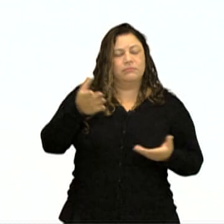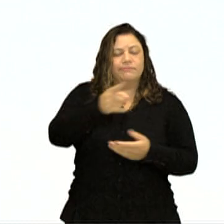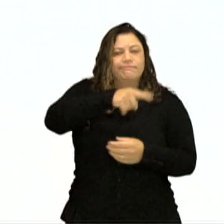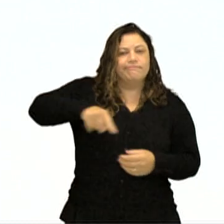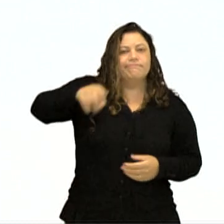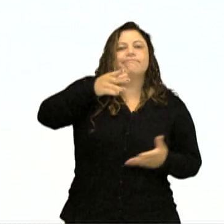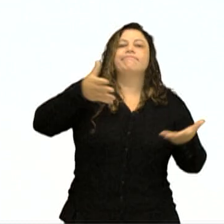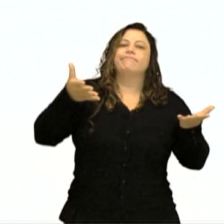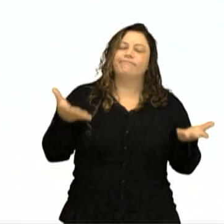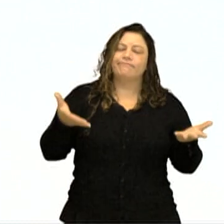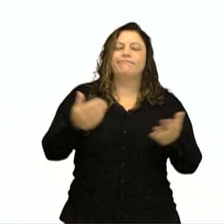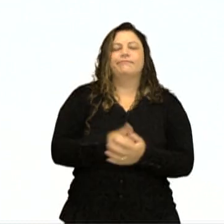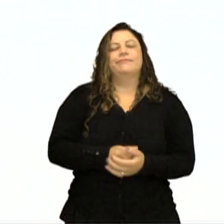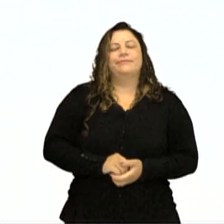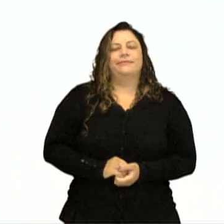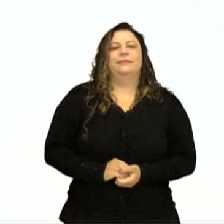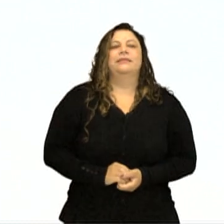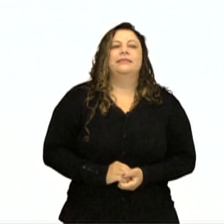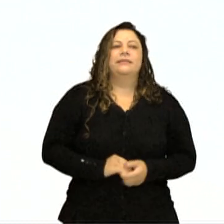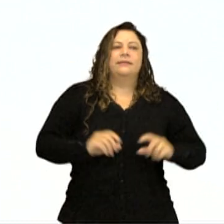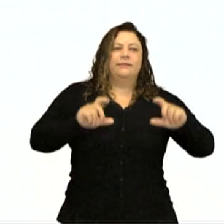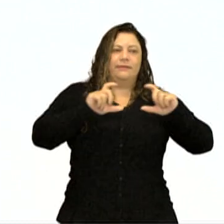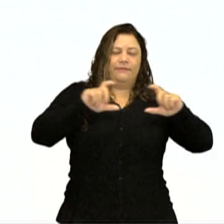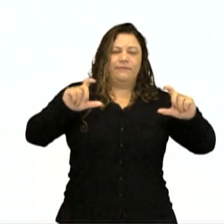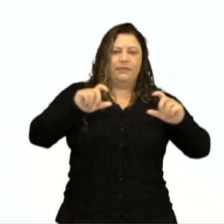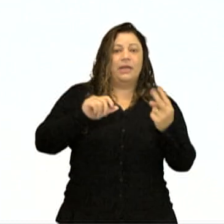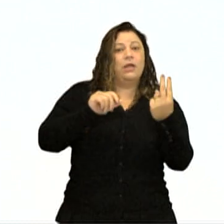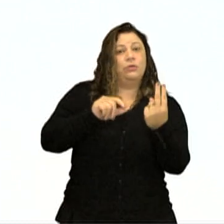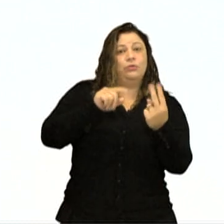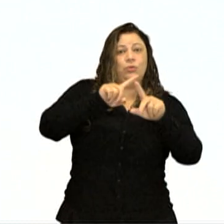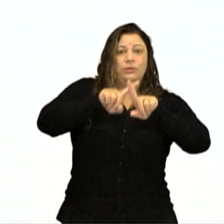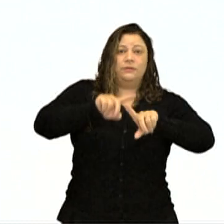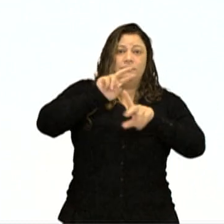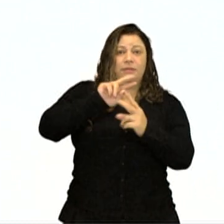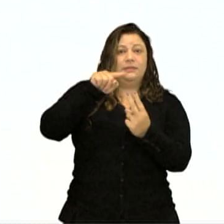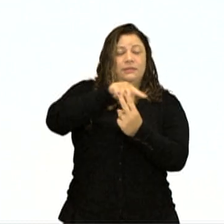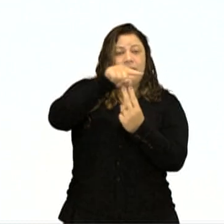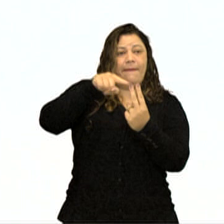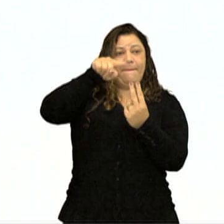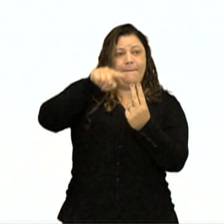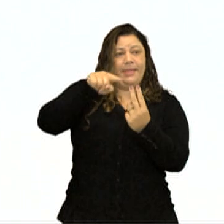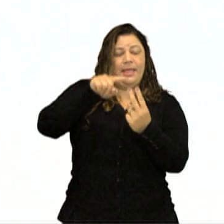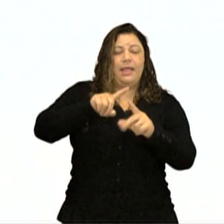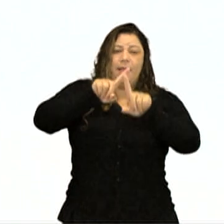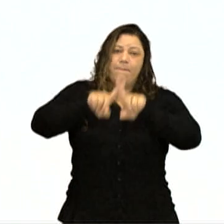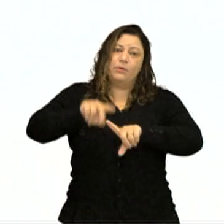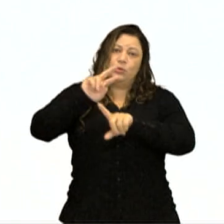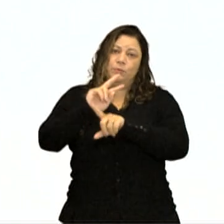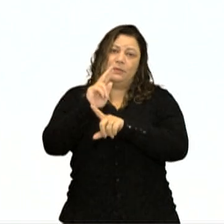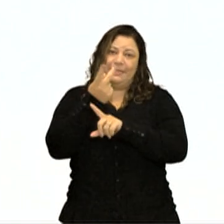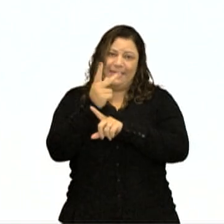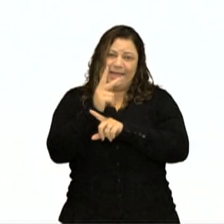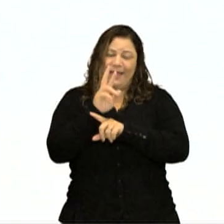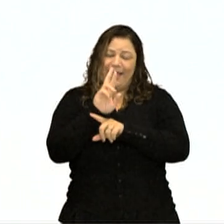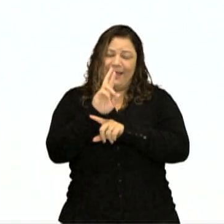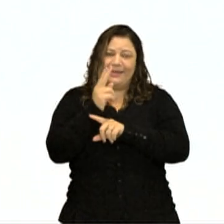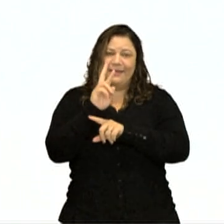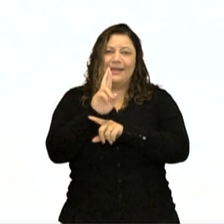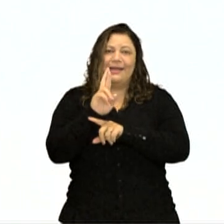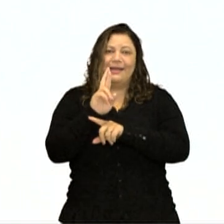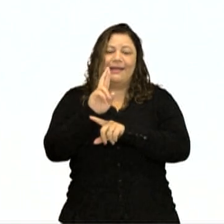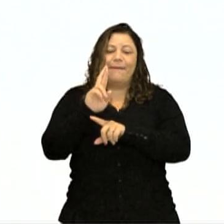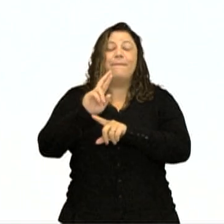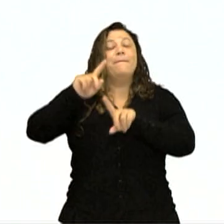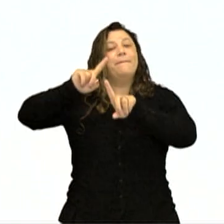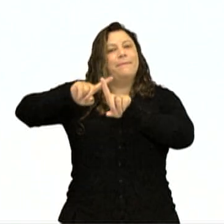muitos casos, a vida de vocês. Fica 2πr que multiplica h mais r. Tranquilo? Ah,